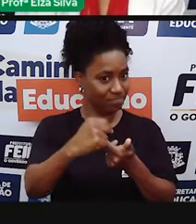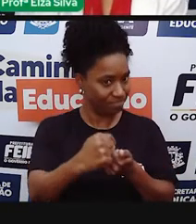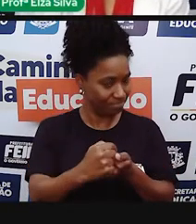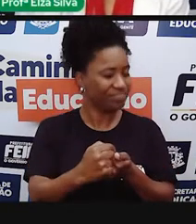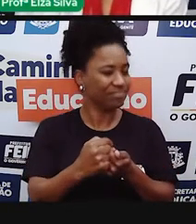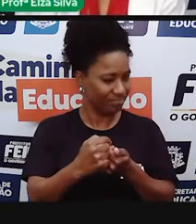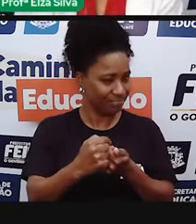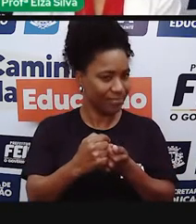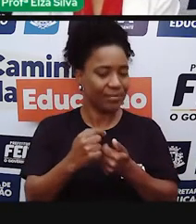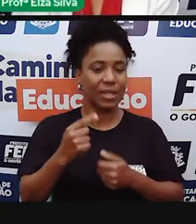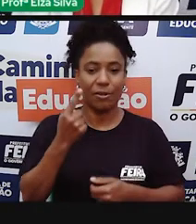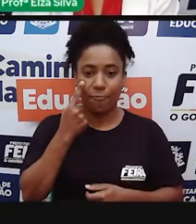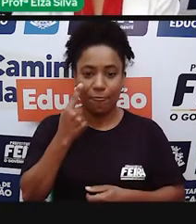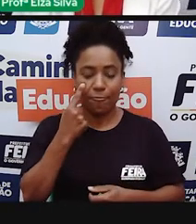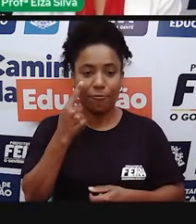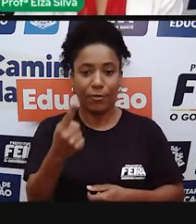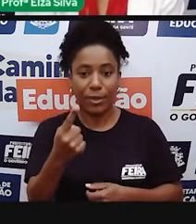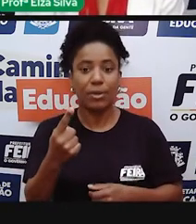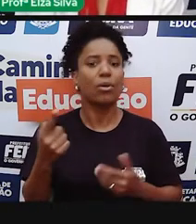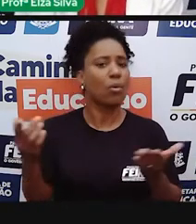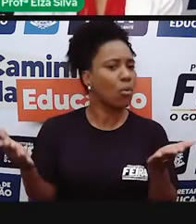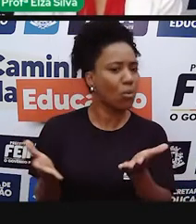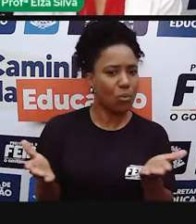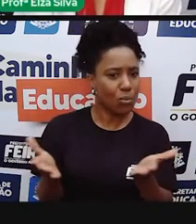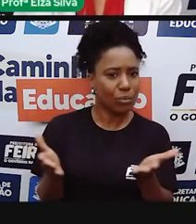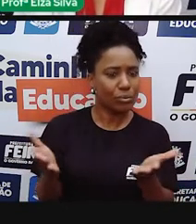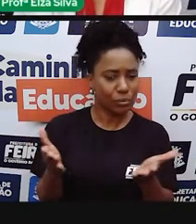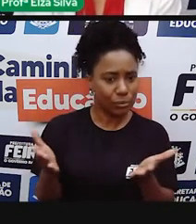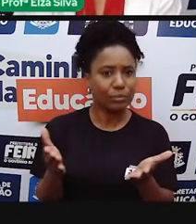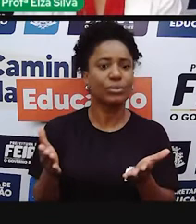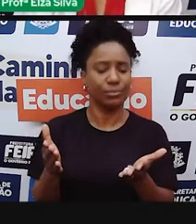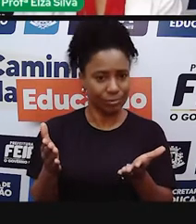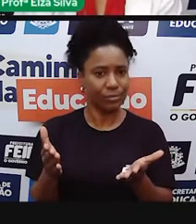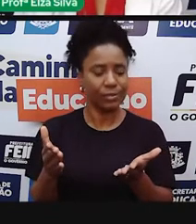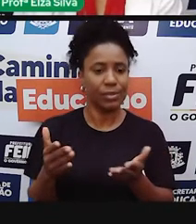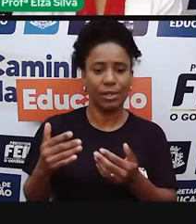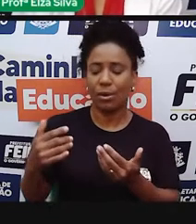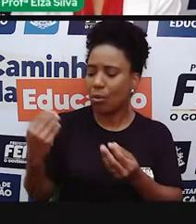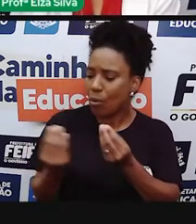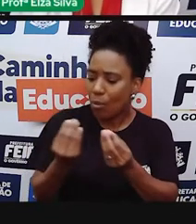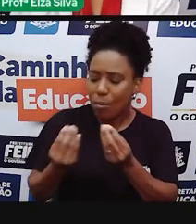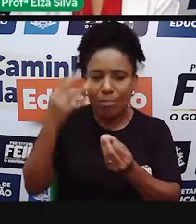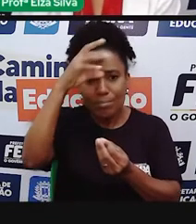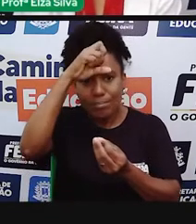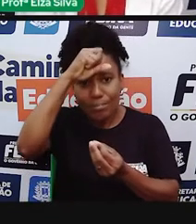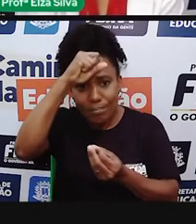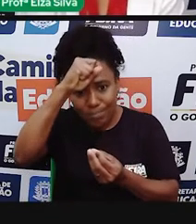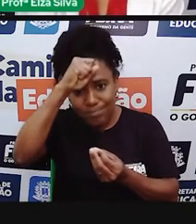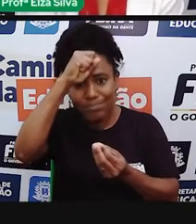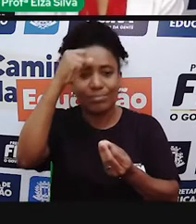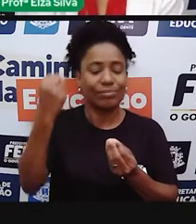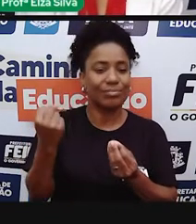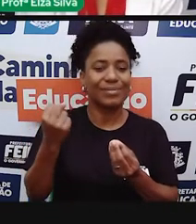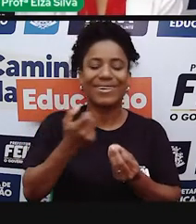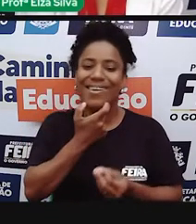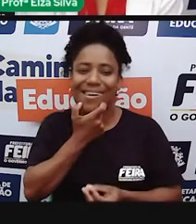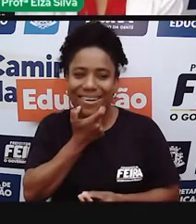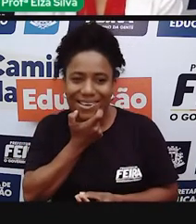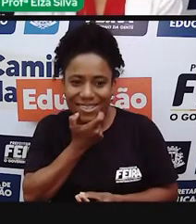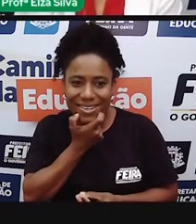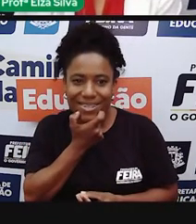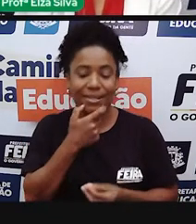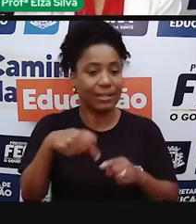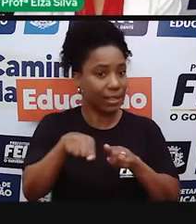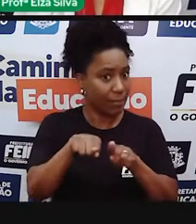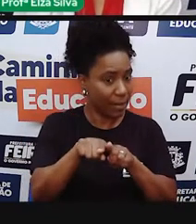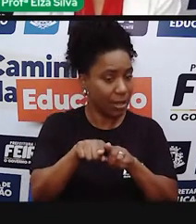Vamos direcionar ações do cotidiano para produções orais e escritas, a partir do uso do tempo verbal